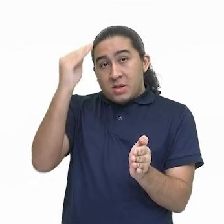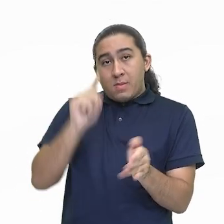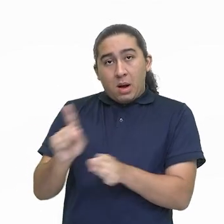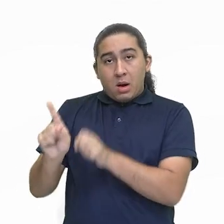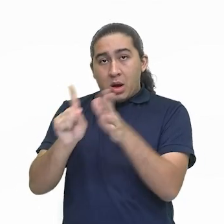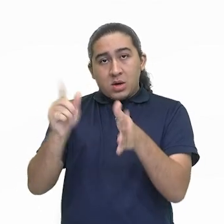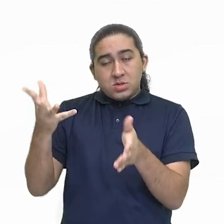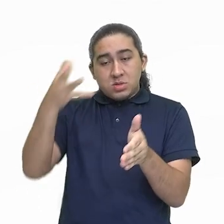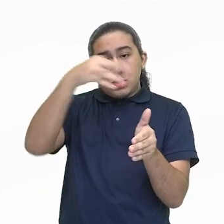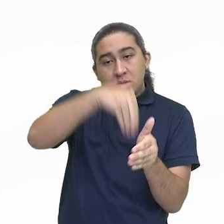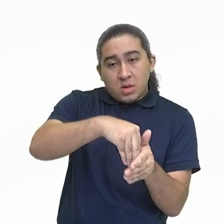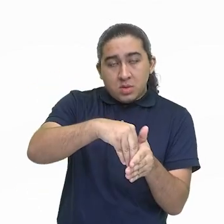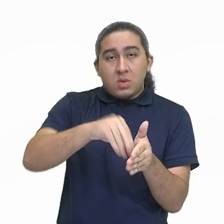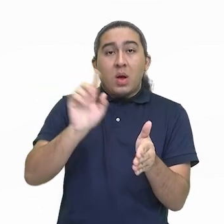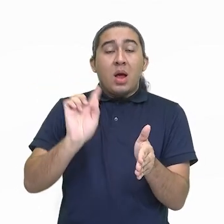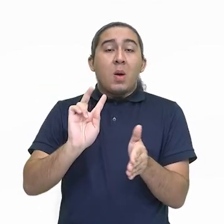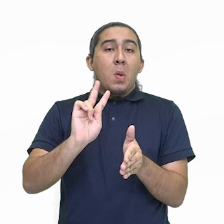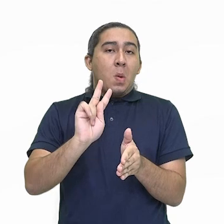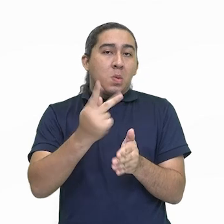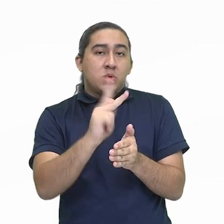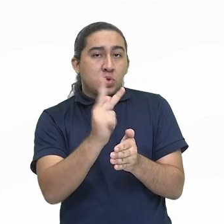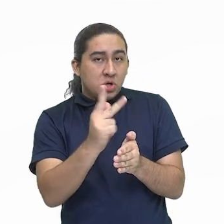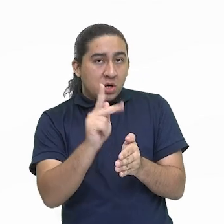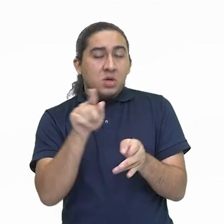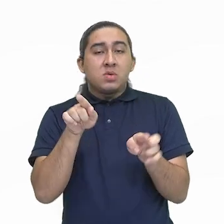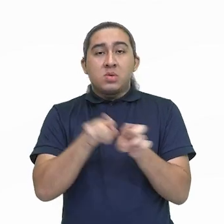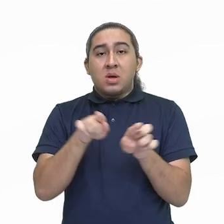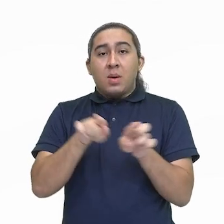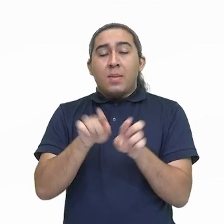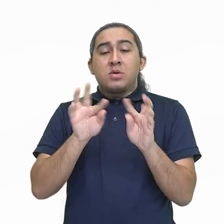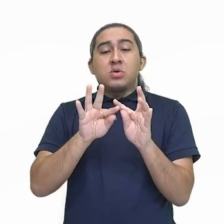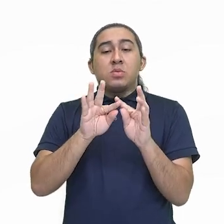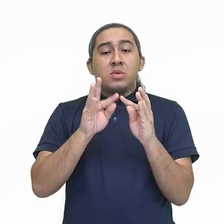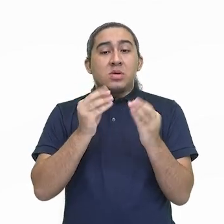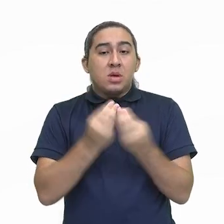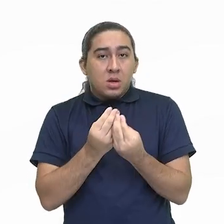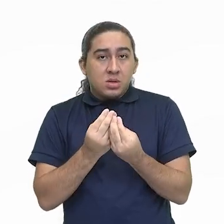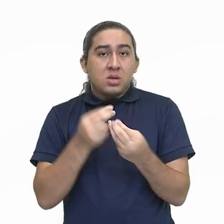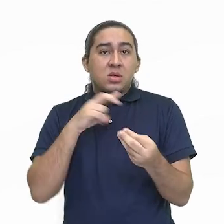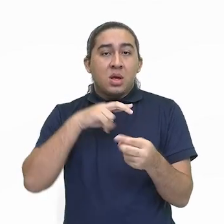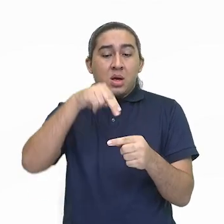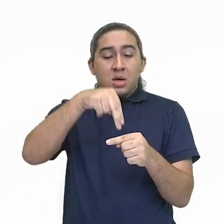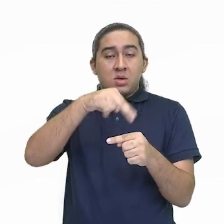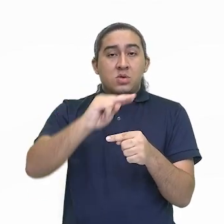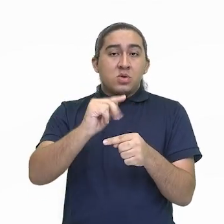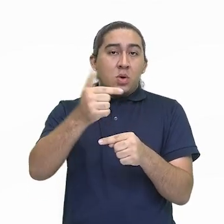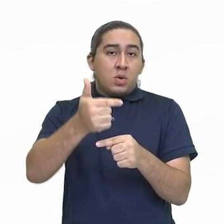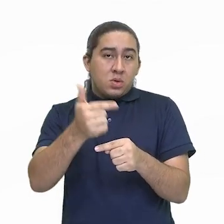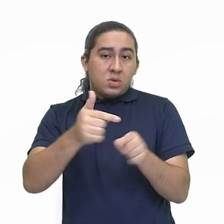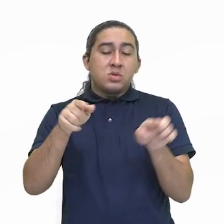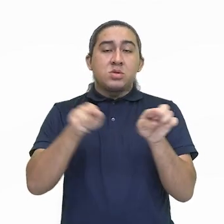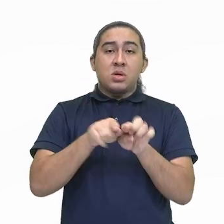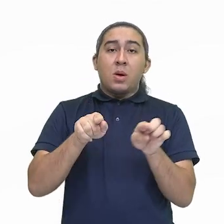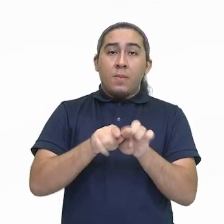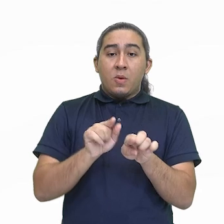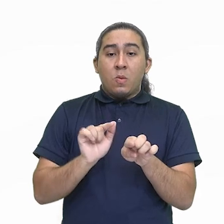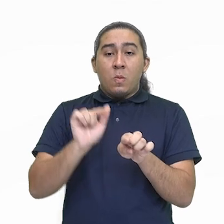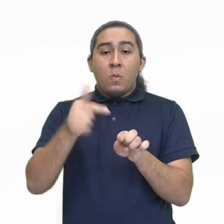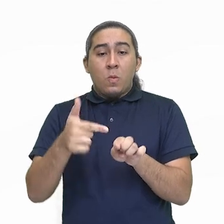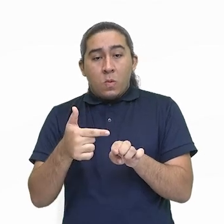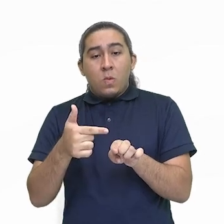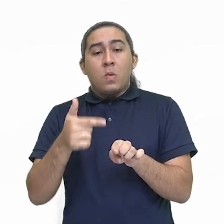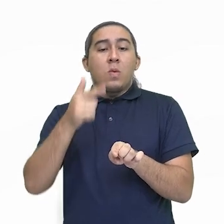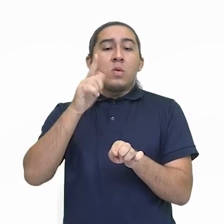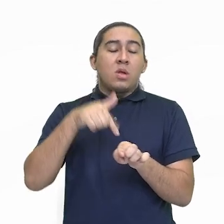daquele período, né? O hidrogênio, aquele composto à base de nitrogênio, que é a amônia, o composto à base